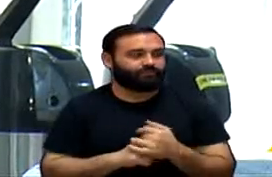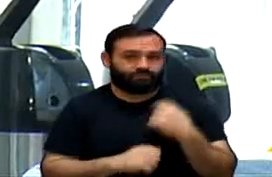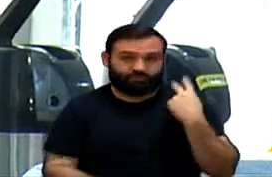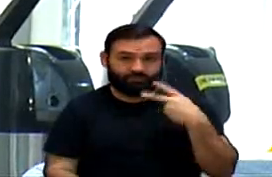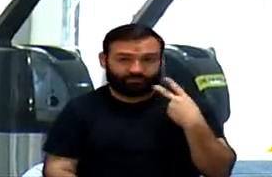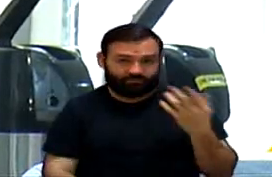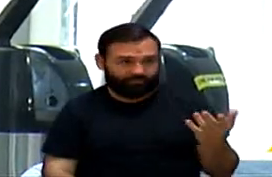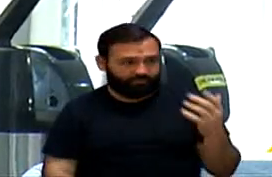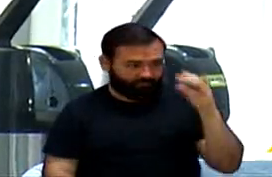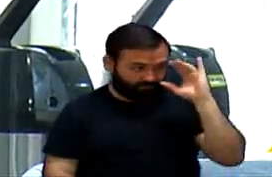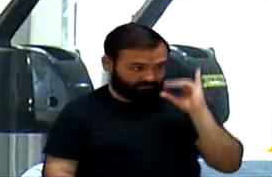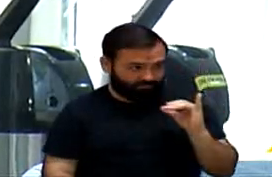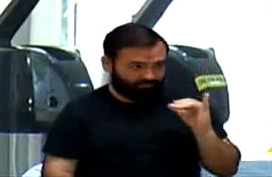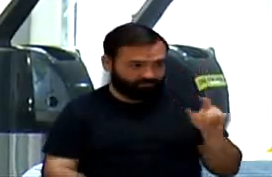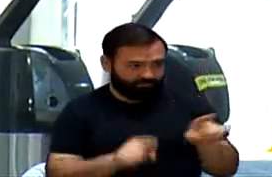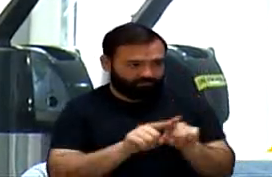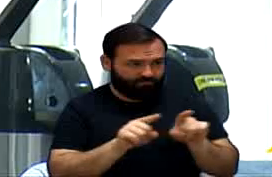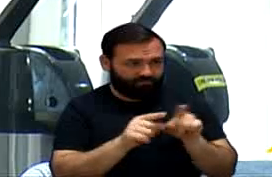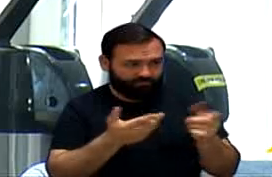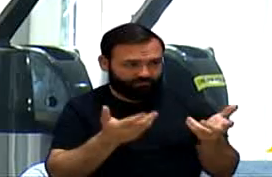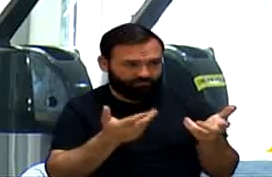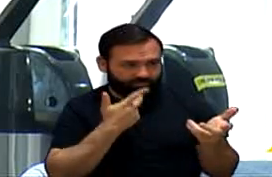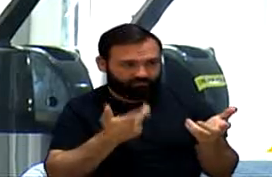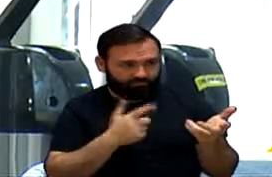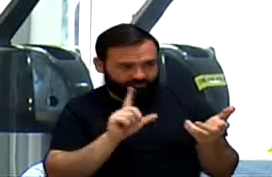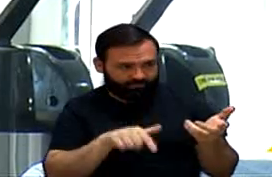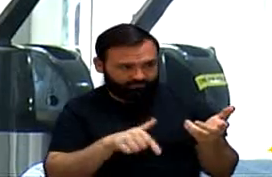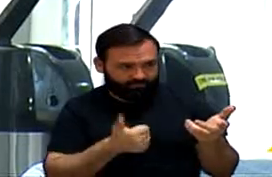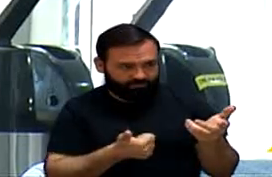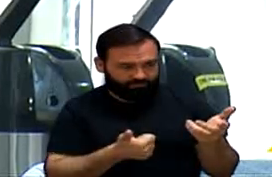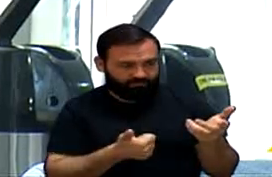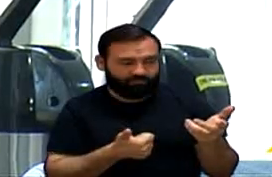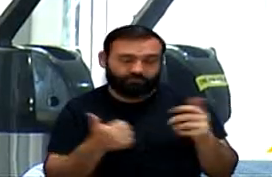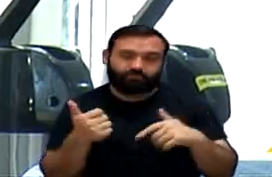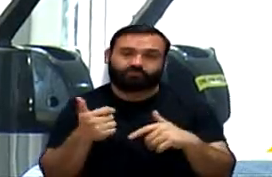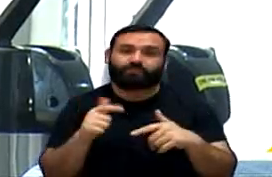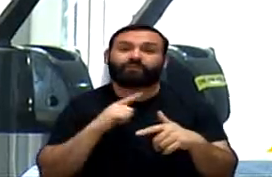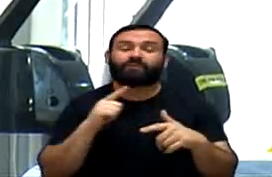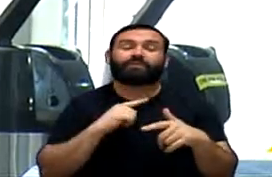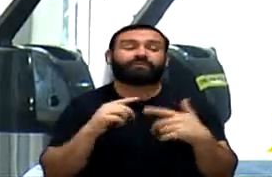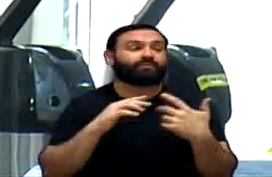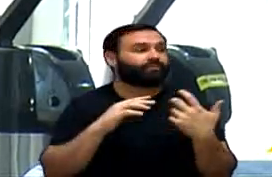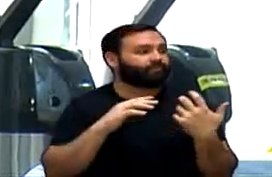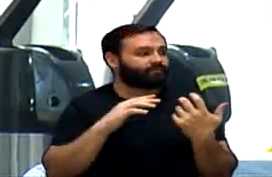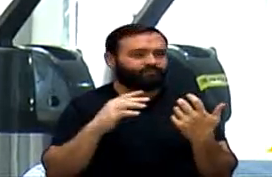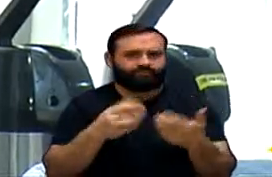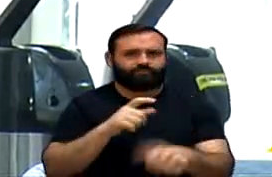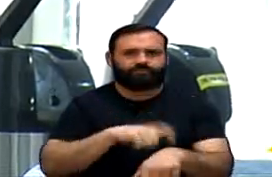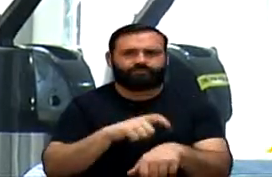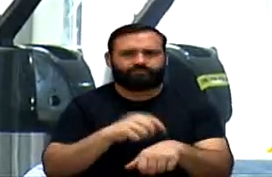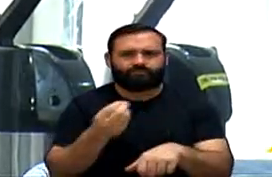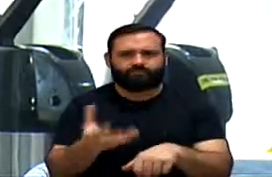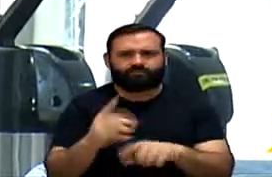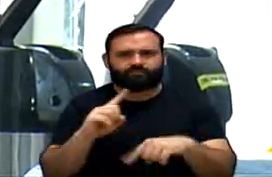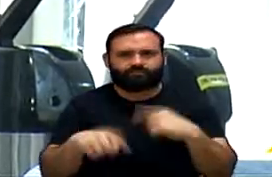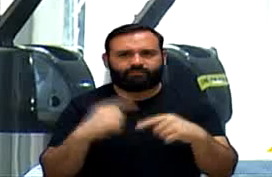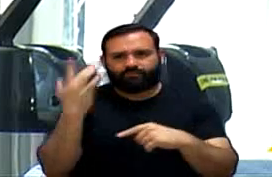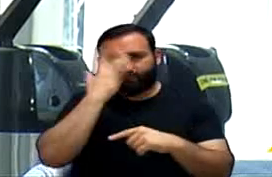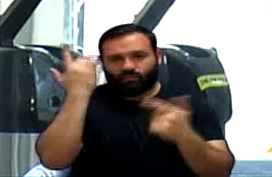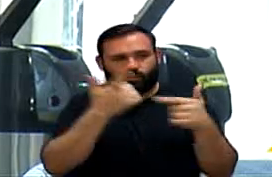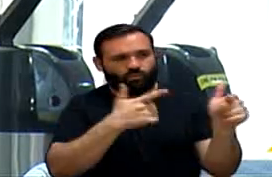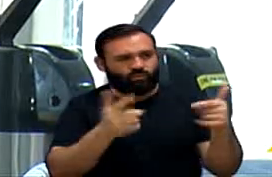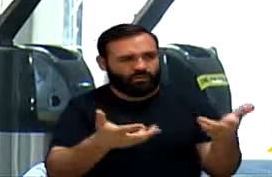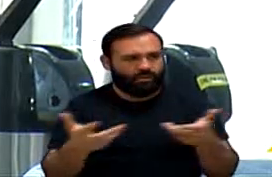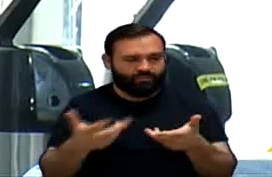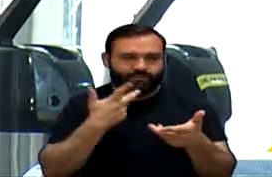vereadora Iara também quer falar depois né vereadora contratou Três empresas eu cedo tempo Vereador daí mais pessoas quiserem